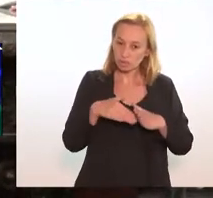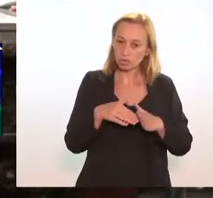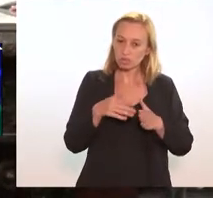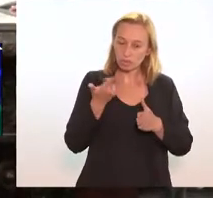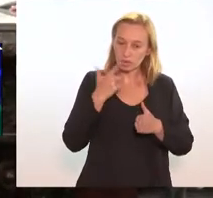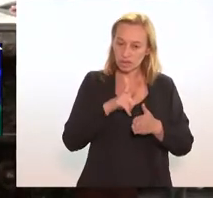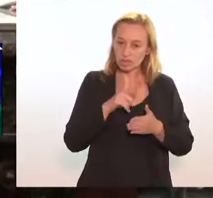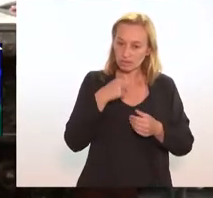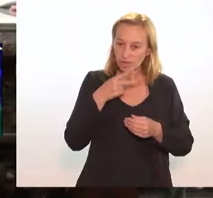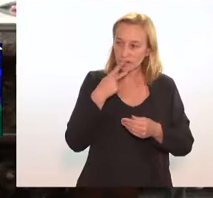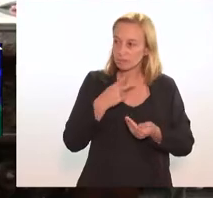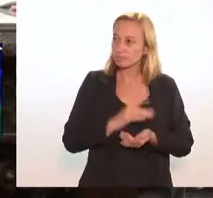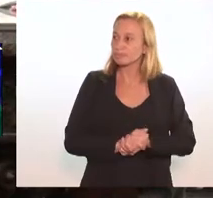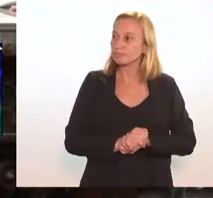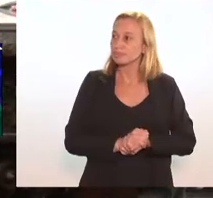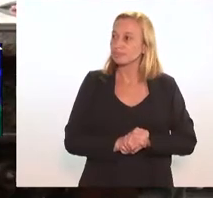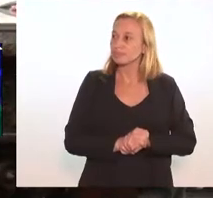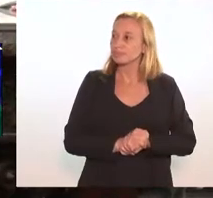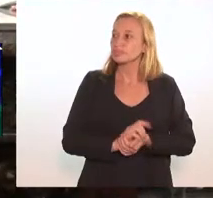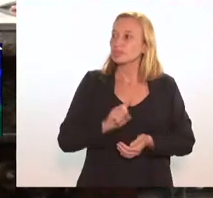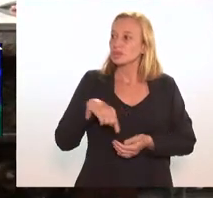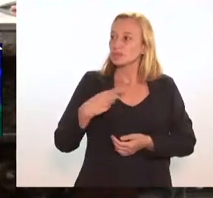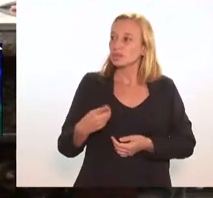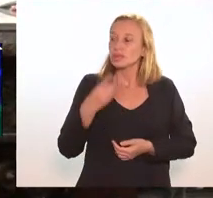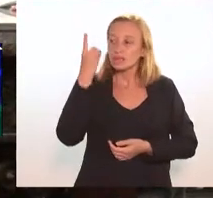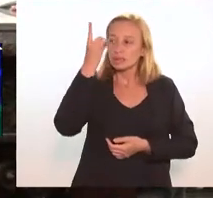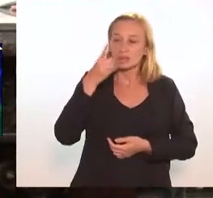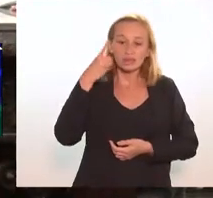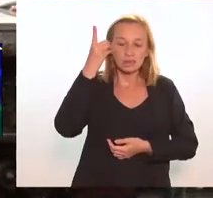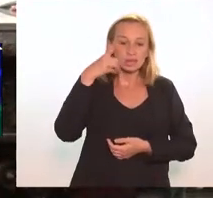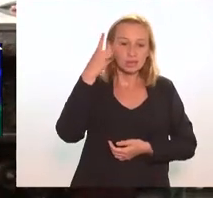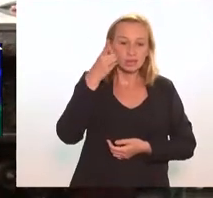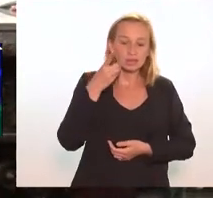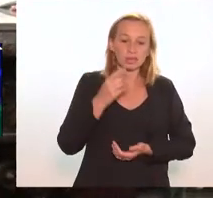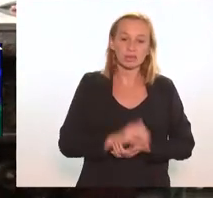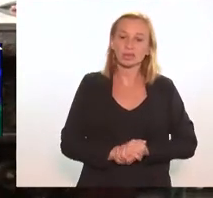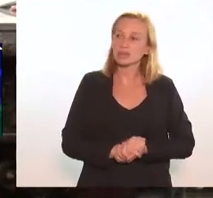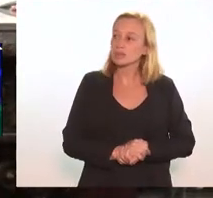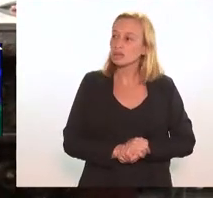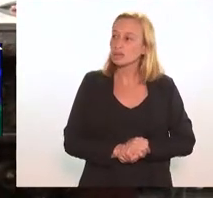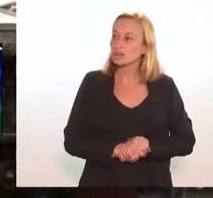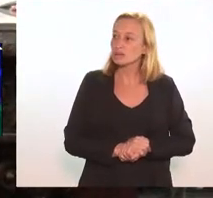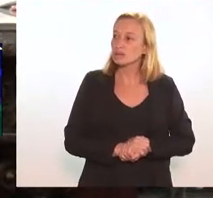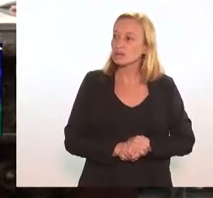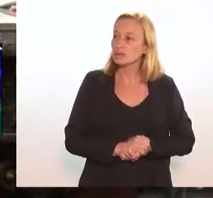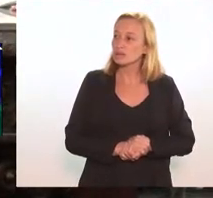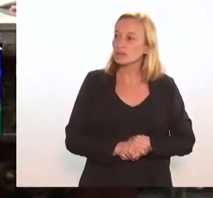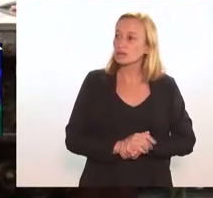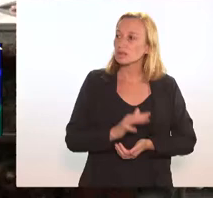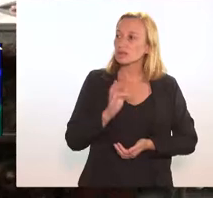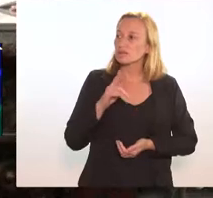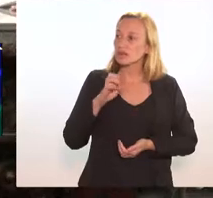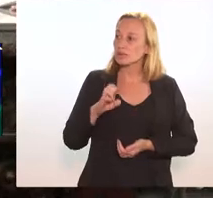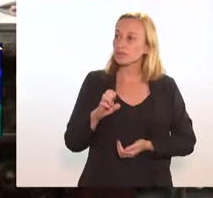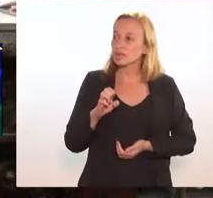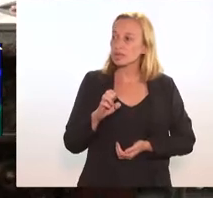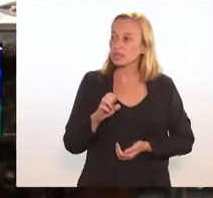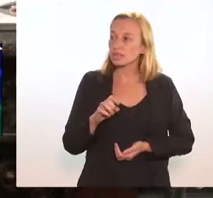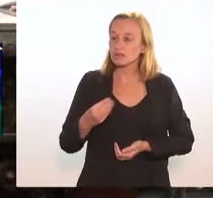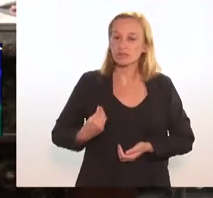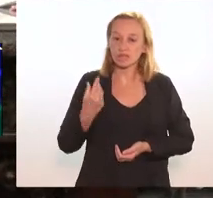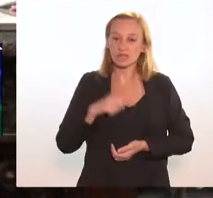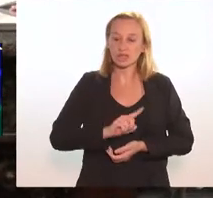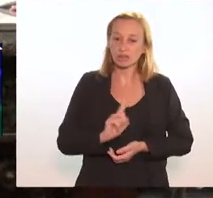inscreveram possam falar. Próximo deputado é o nobre... Próximo inscrito é o nobre deputado Felipe Peixoto. Não se